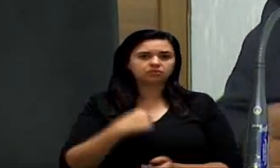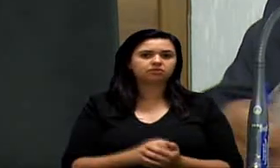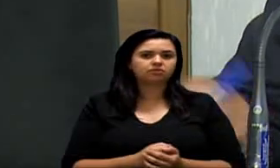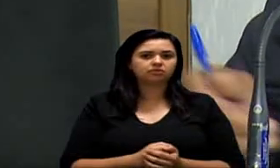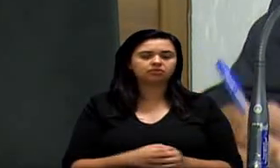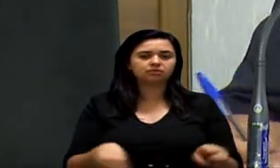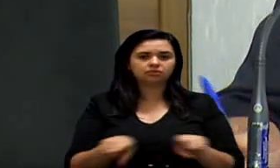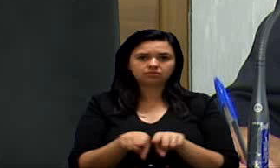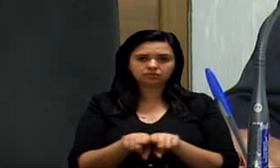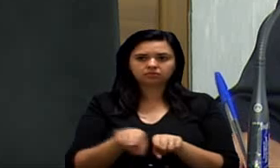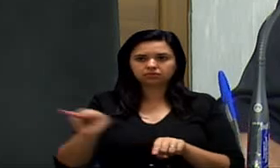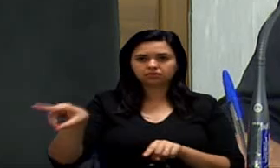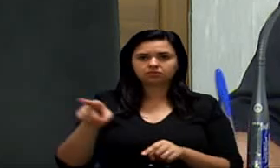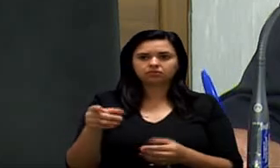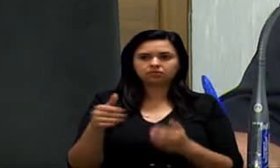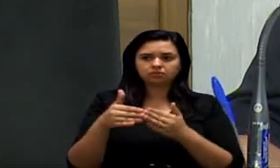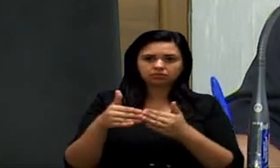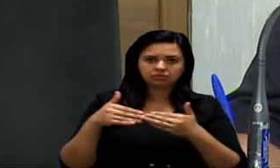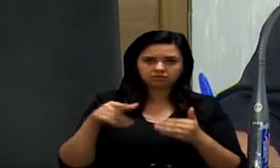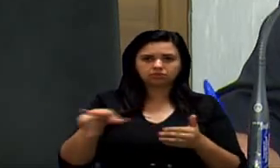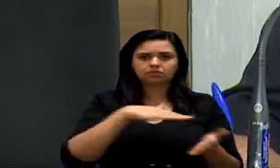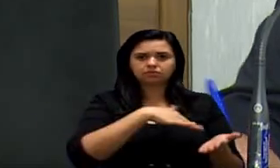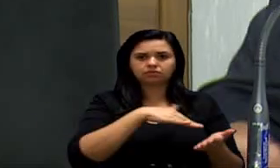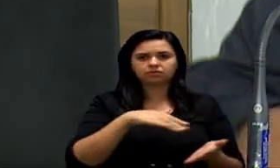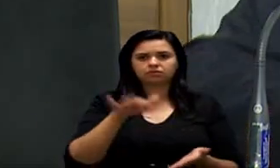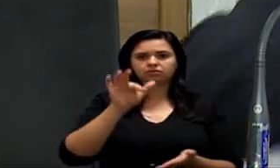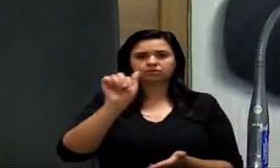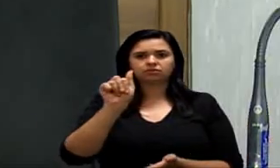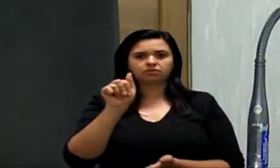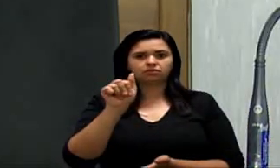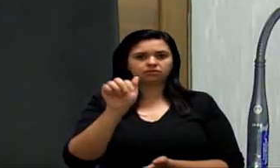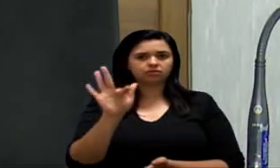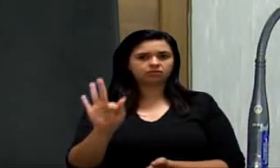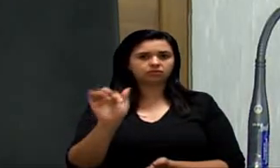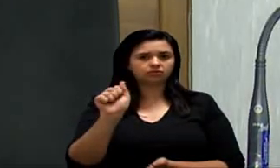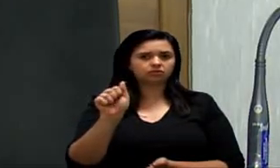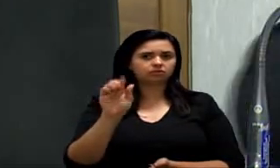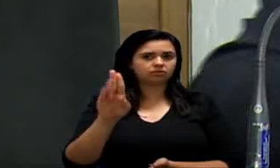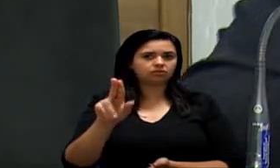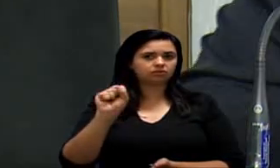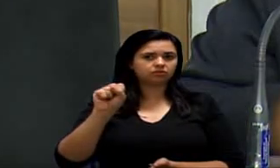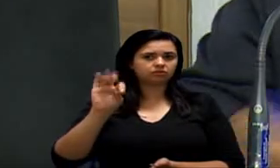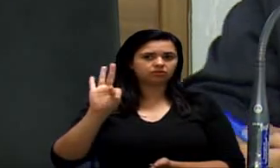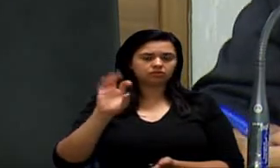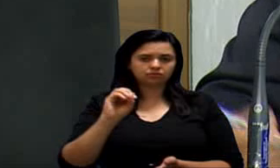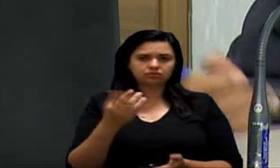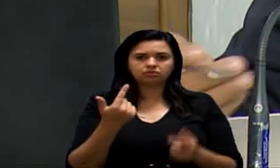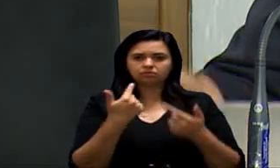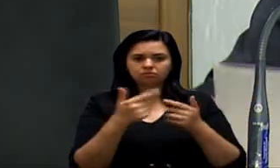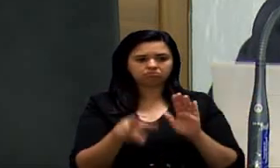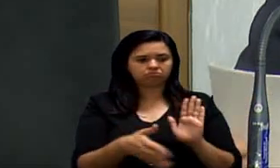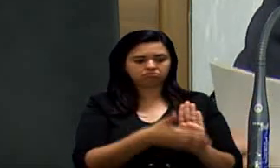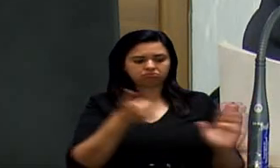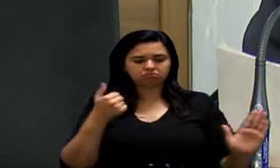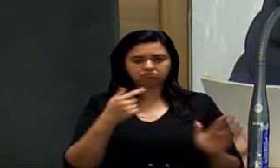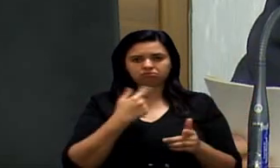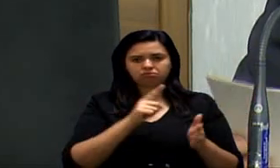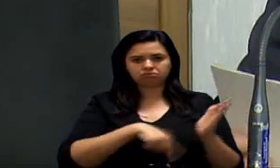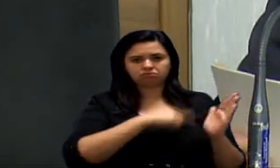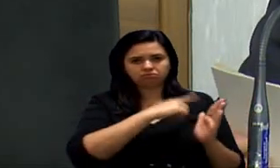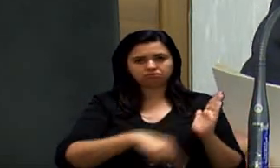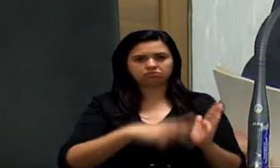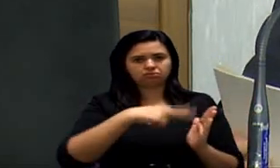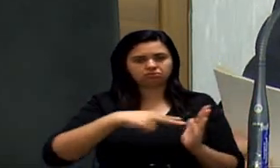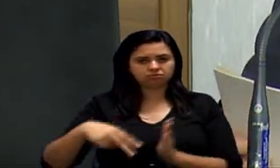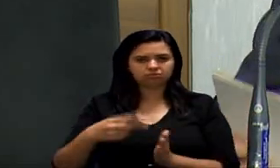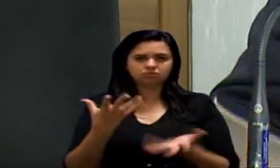o pedido do vereador Fausto Pérez à dispensa da leitura. Eu coloco em votação, os vereadores